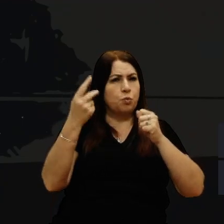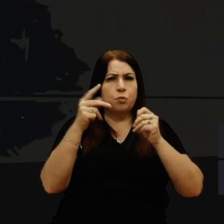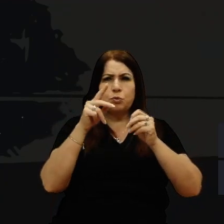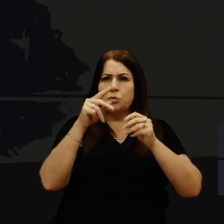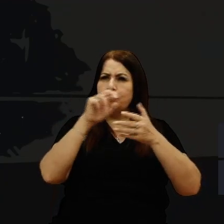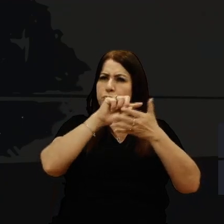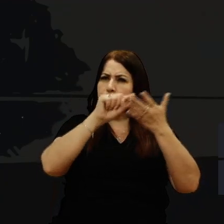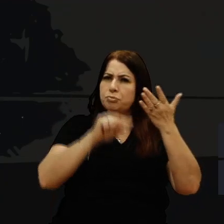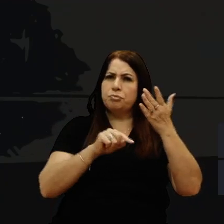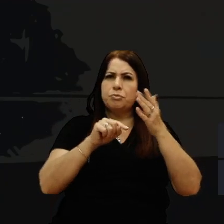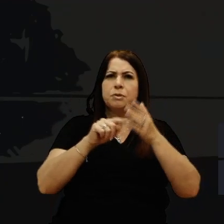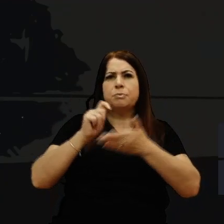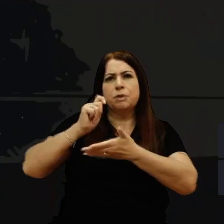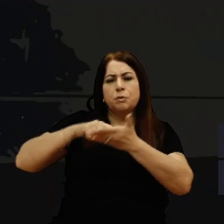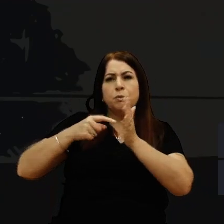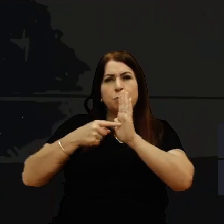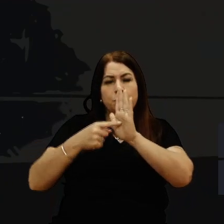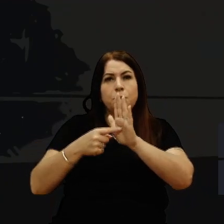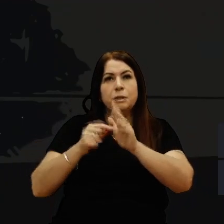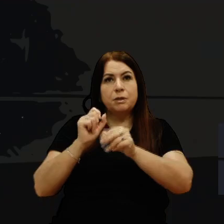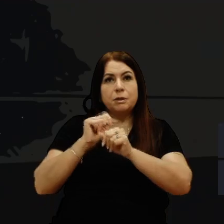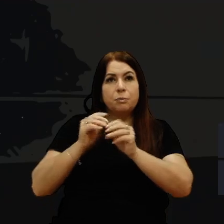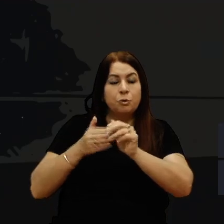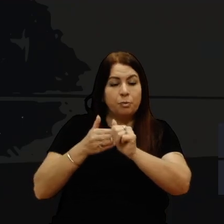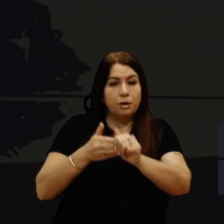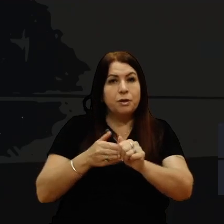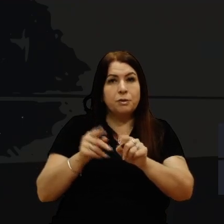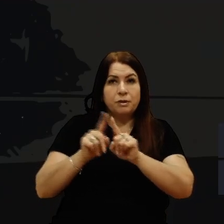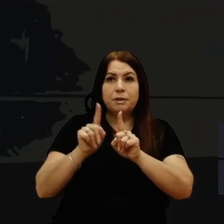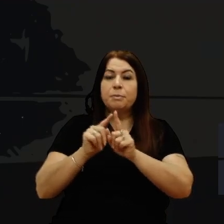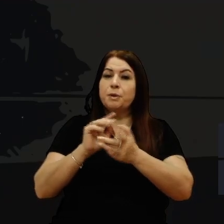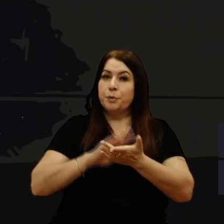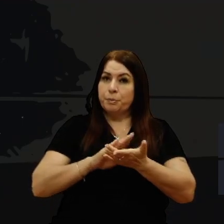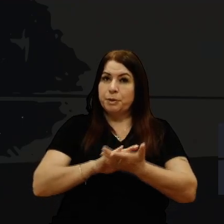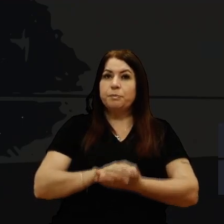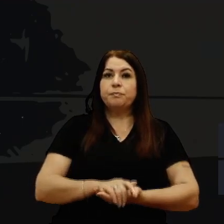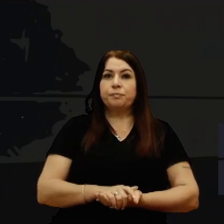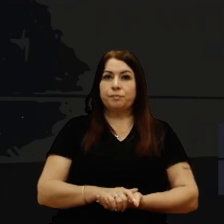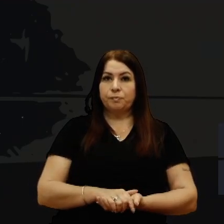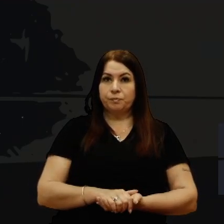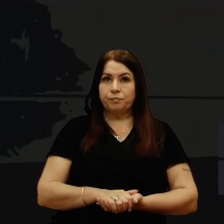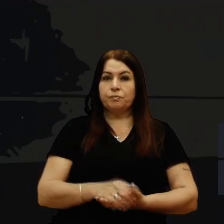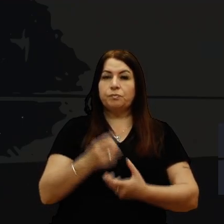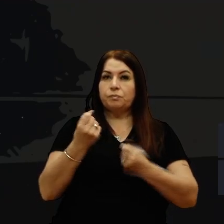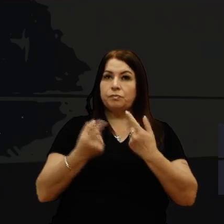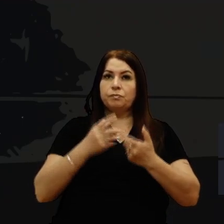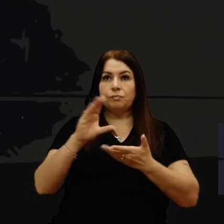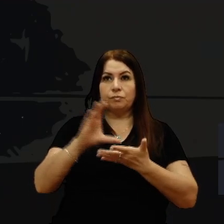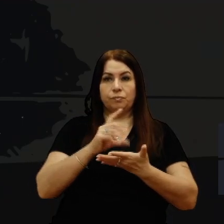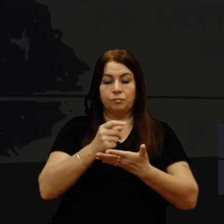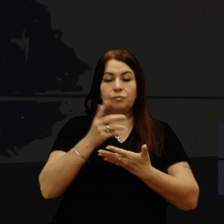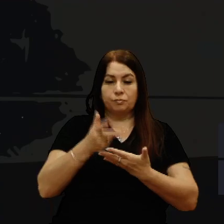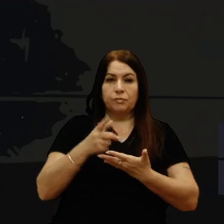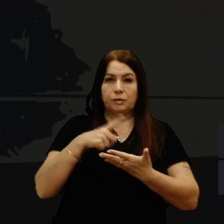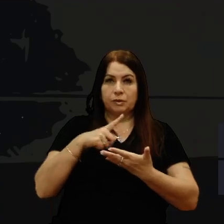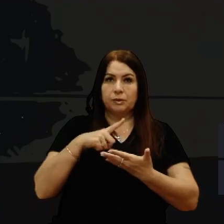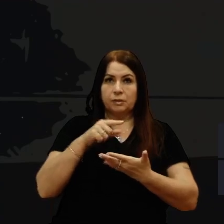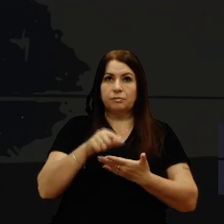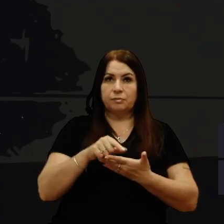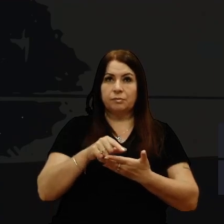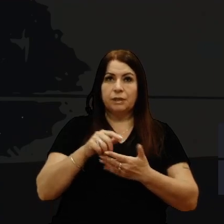gente levou, protocolou, estamos acompanhando e também cobrando, né? Além de alguns recursos que já vieram, que já